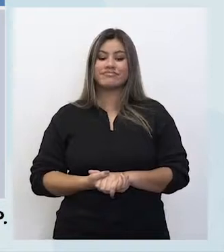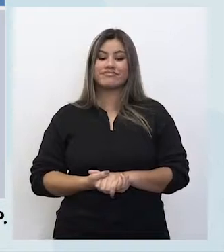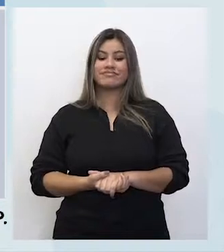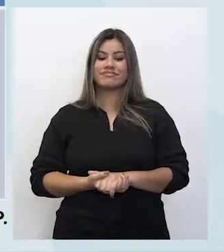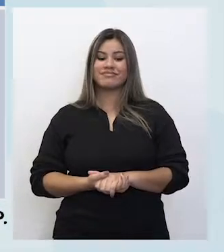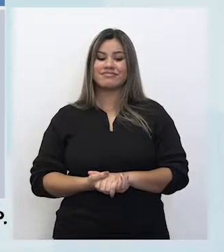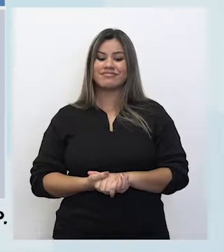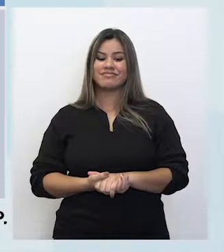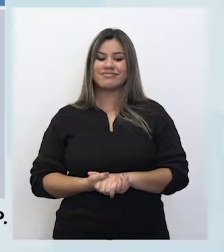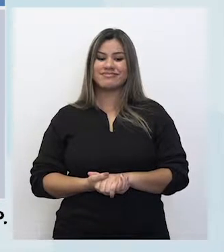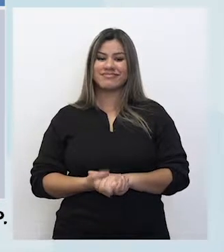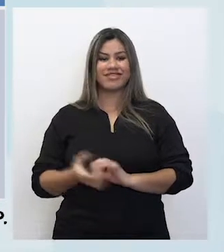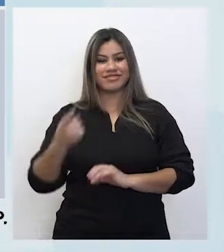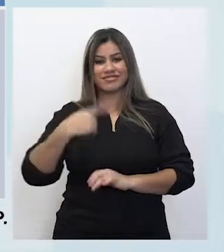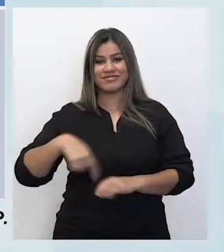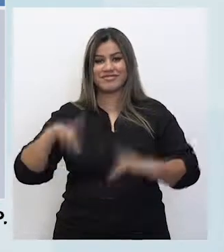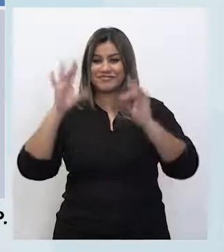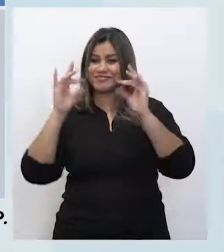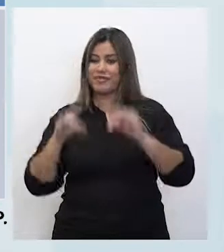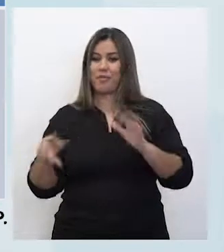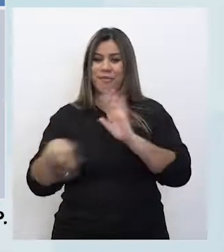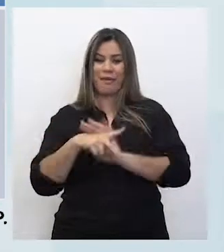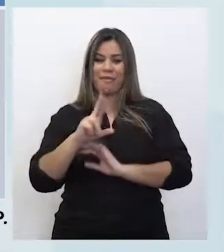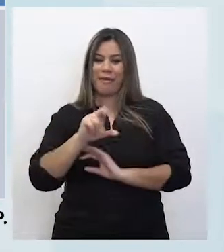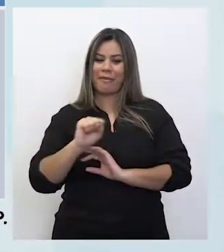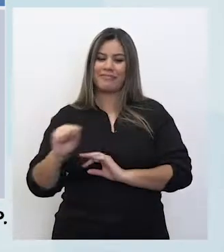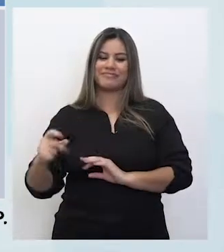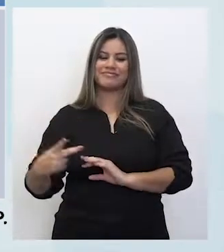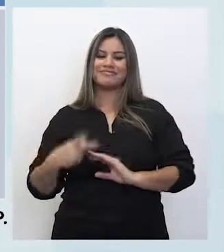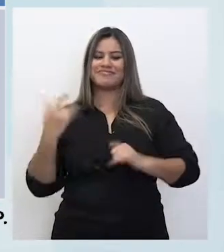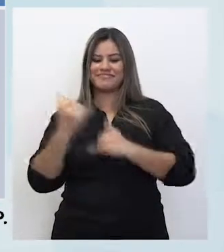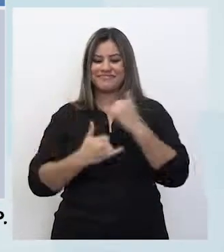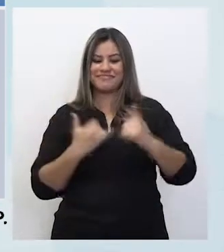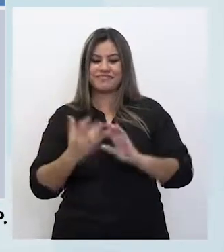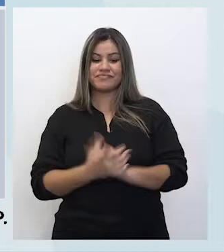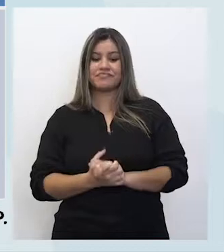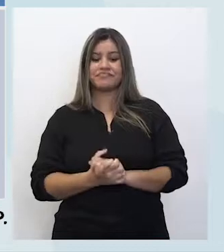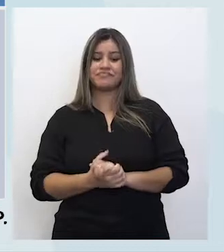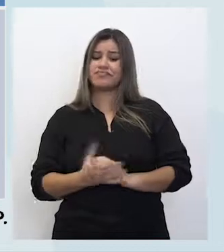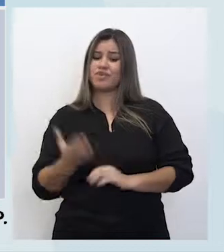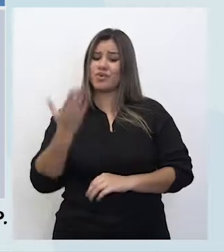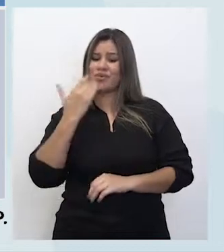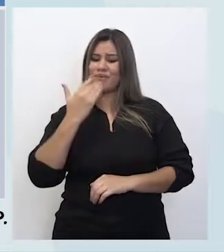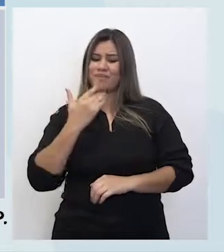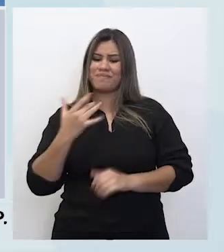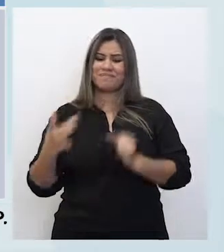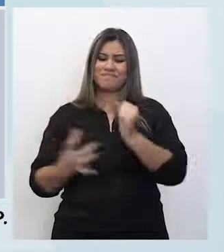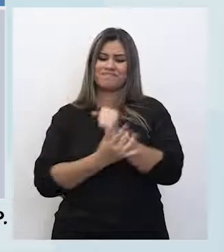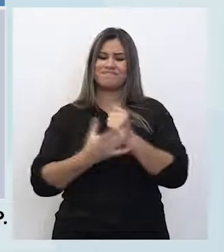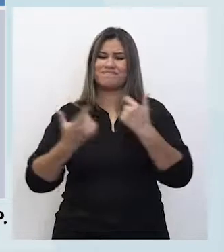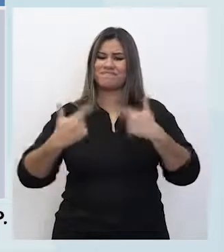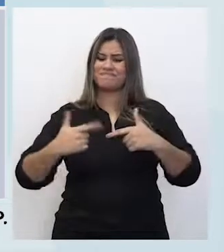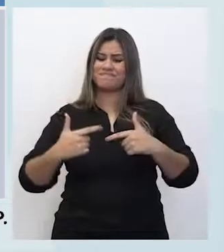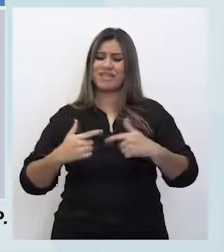São os especialistas da USP. Comprometimento da segurança alimentar, aumento de preços,